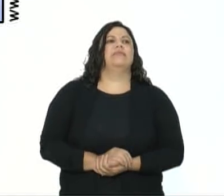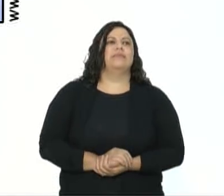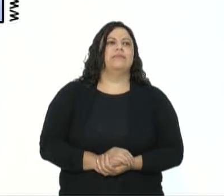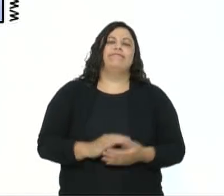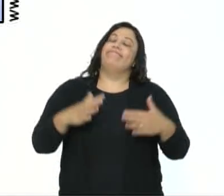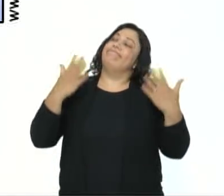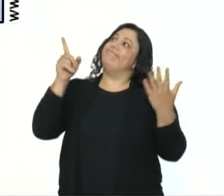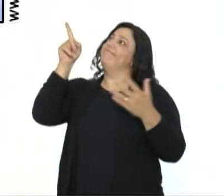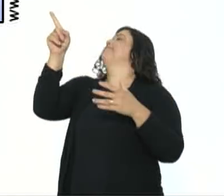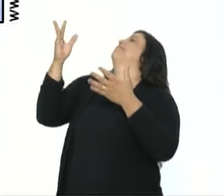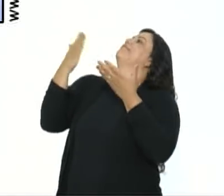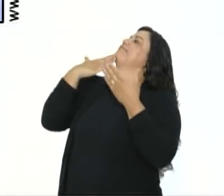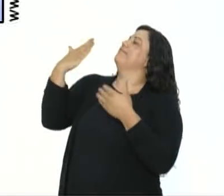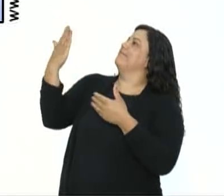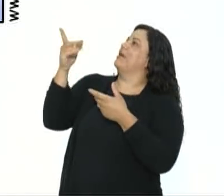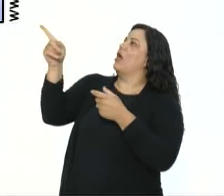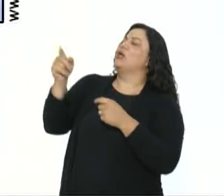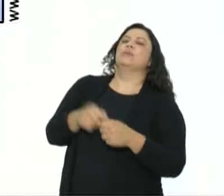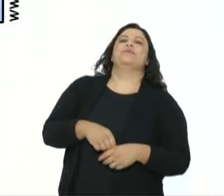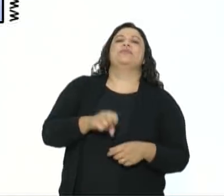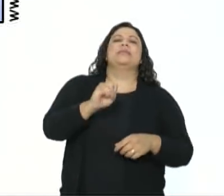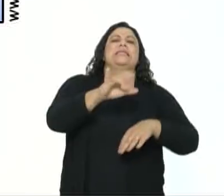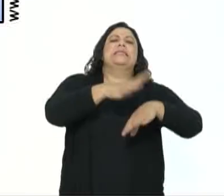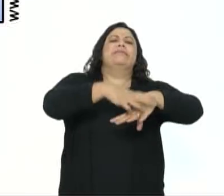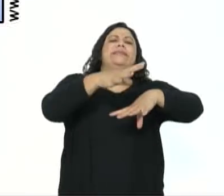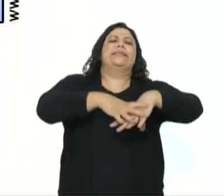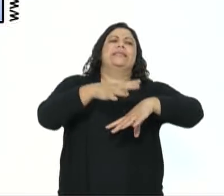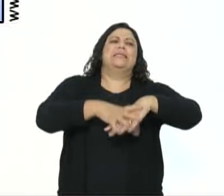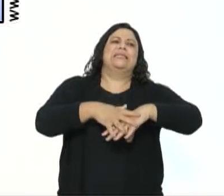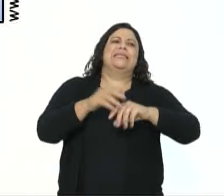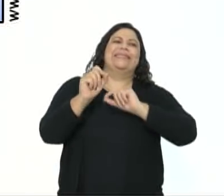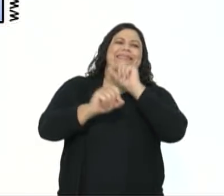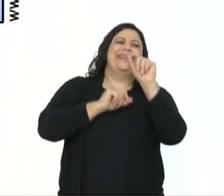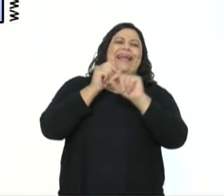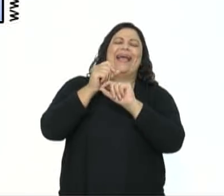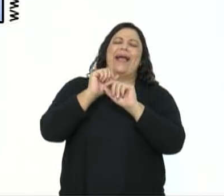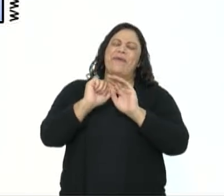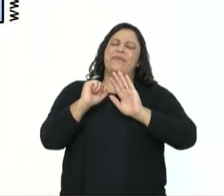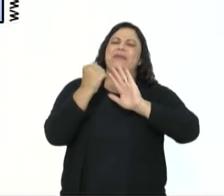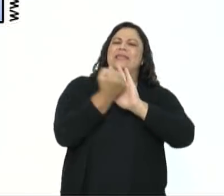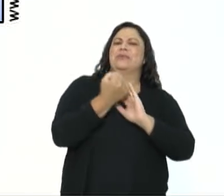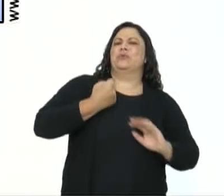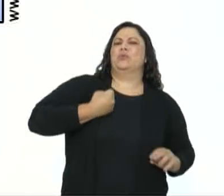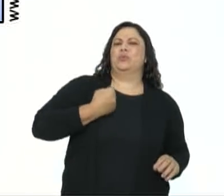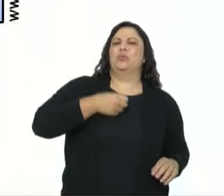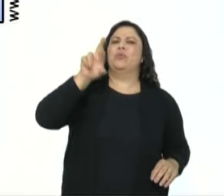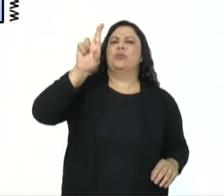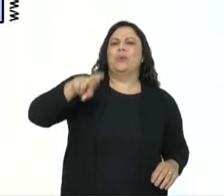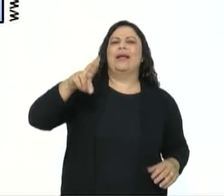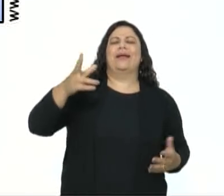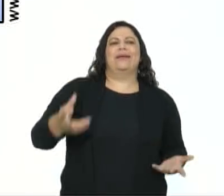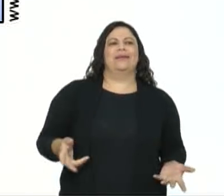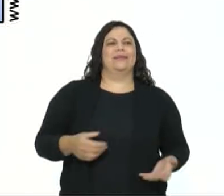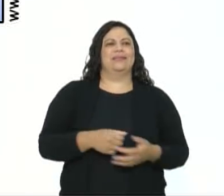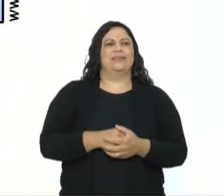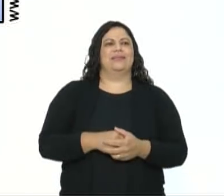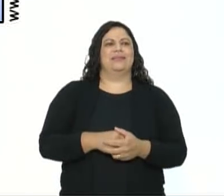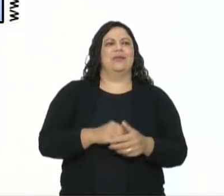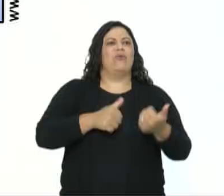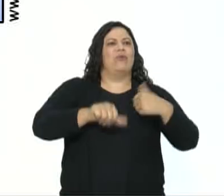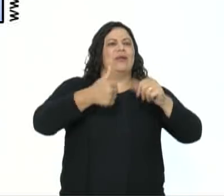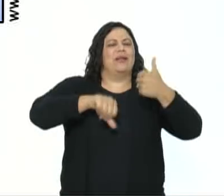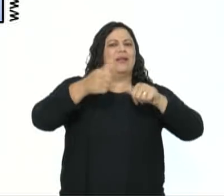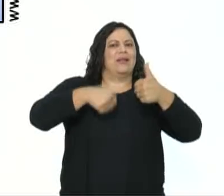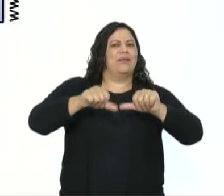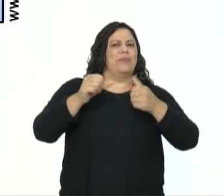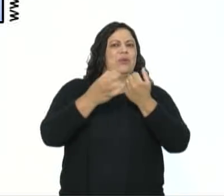Aí, ó, se um matemático te pedisse em casamento, o símbolo dos números reais em ouro, um químico, um anel benzênico,